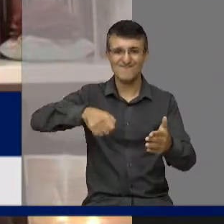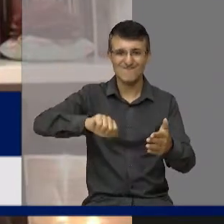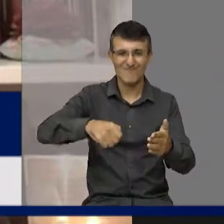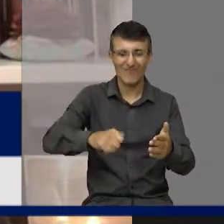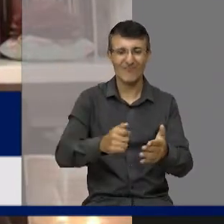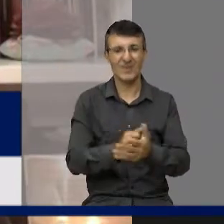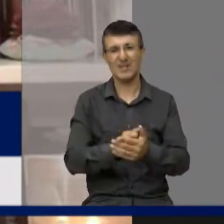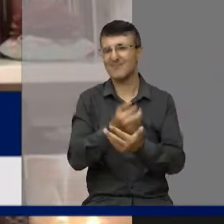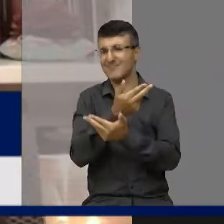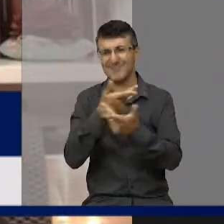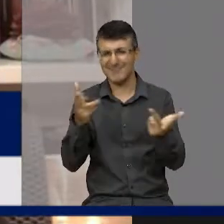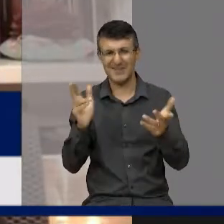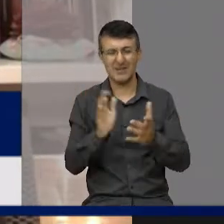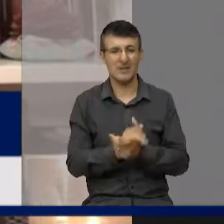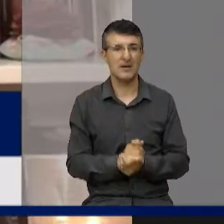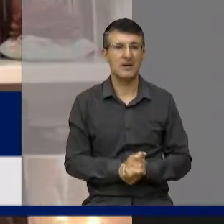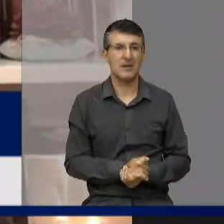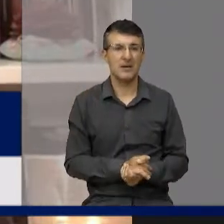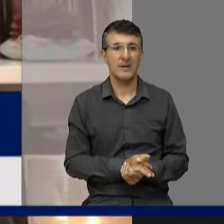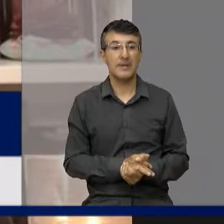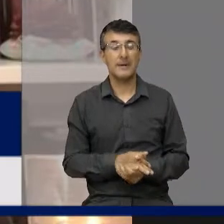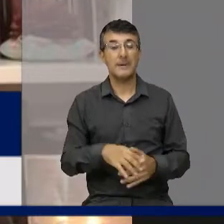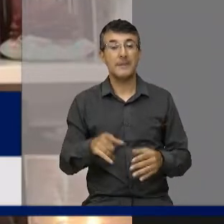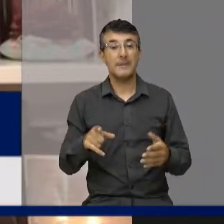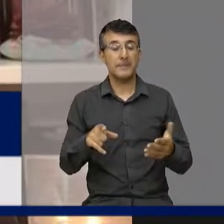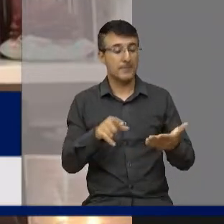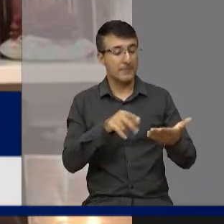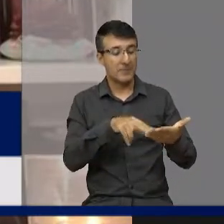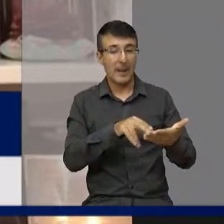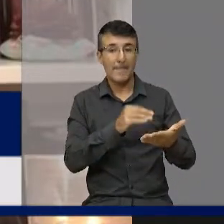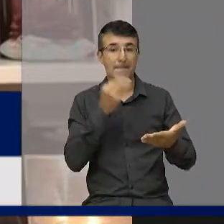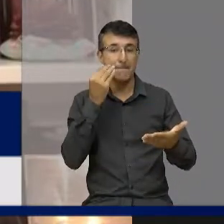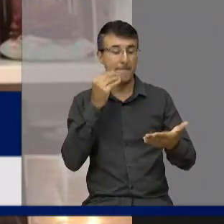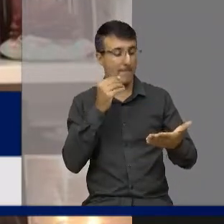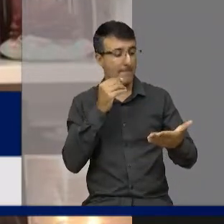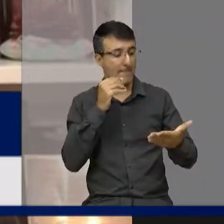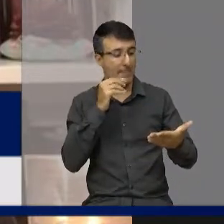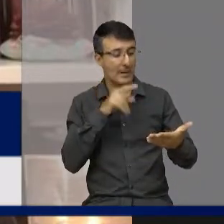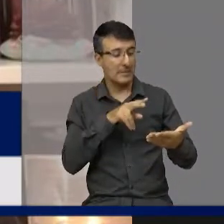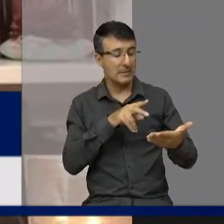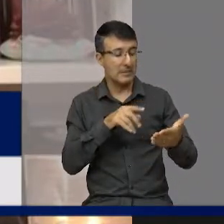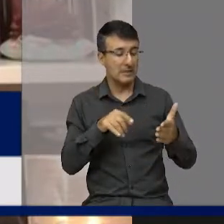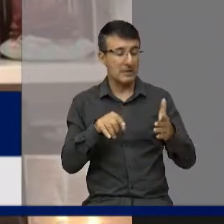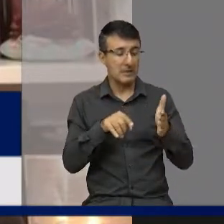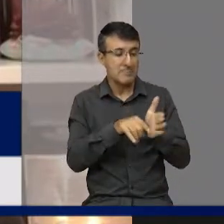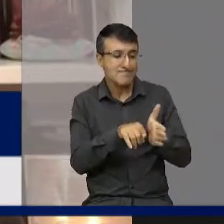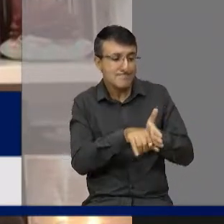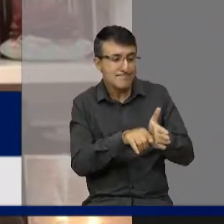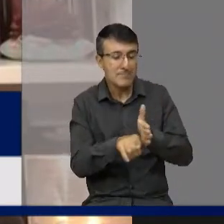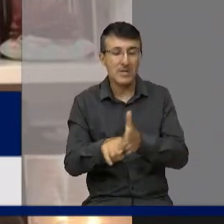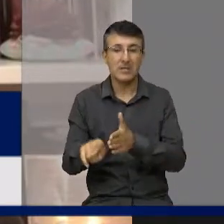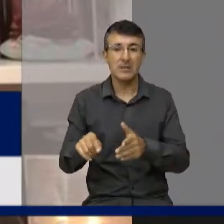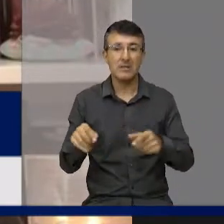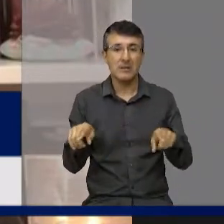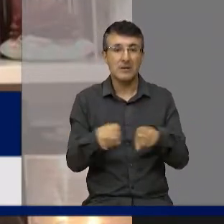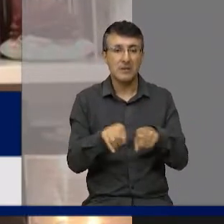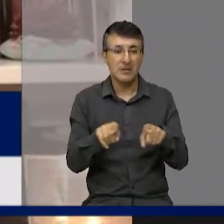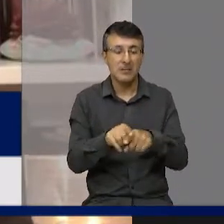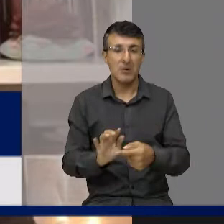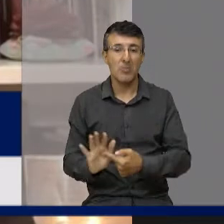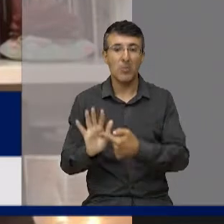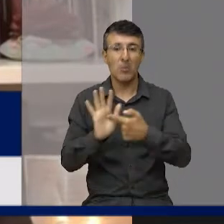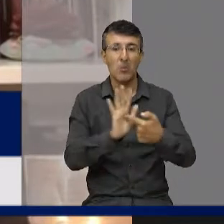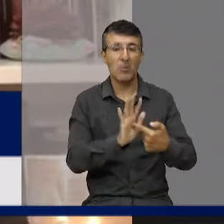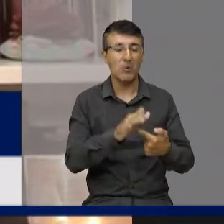desses dados, né, revelam que as mulheres no Brasil morrem somente pelo fato de serem mulheres, que o Estado brasileiro falha no